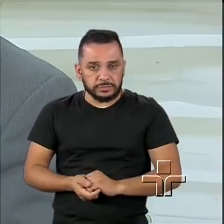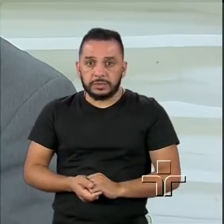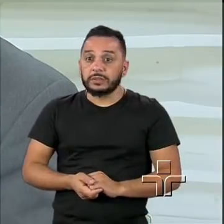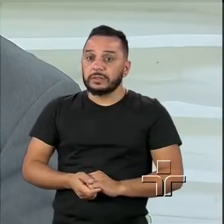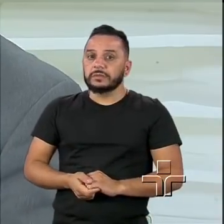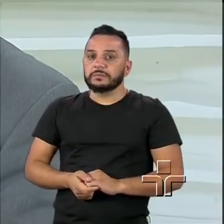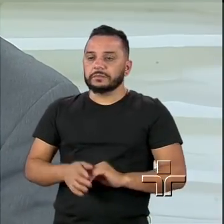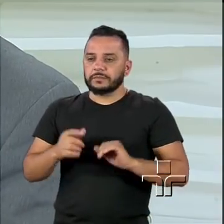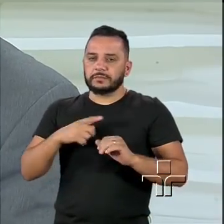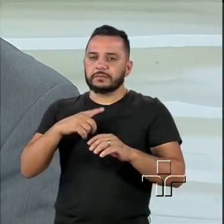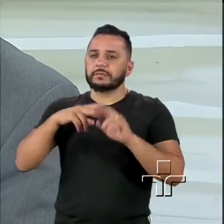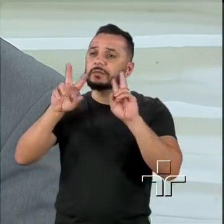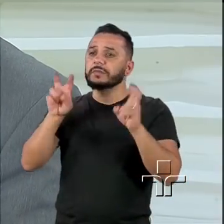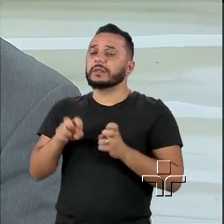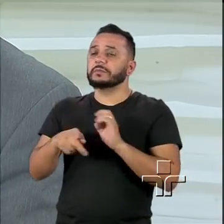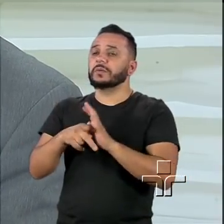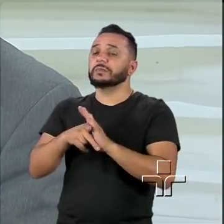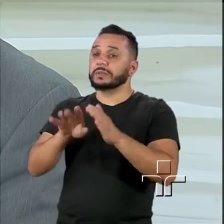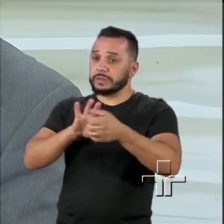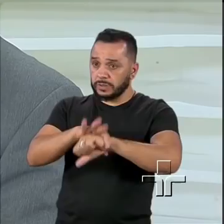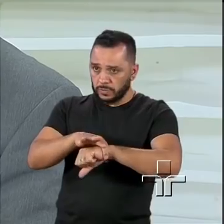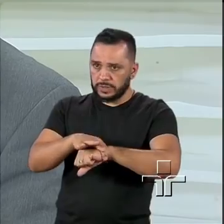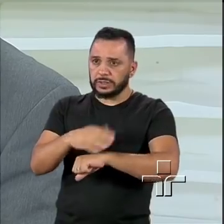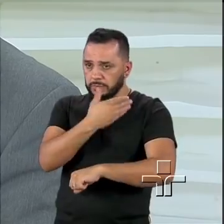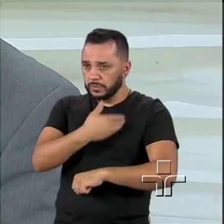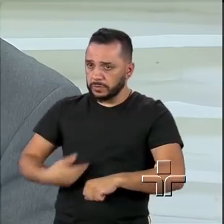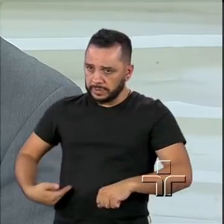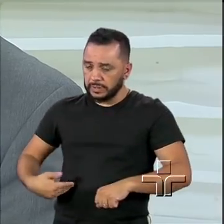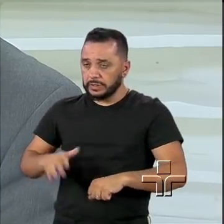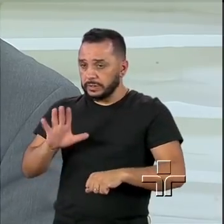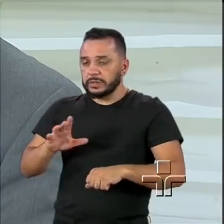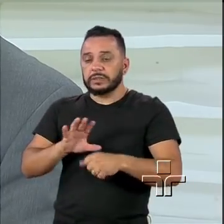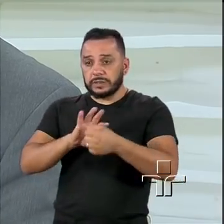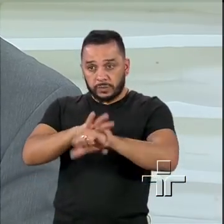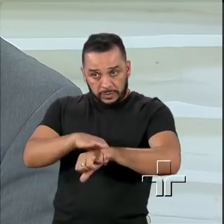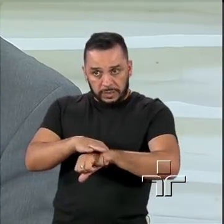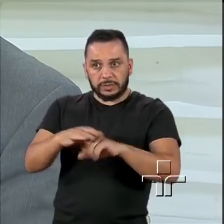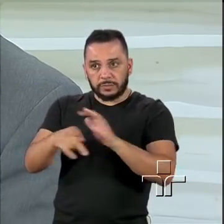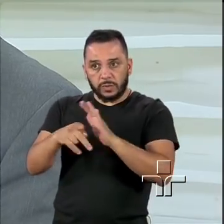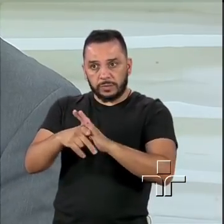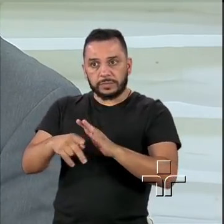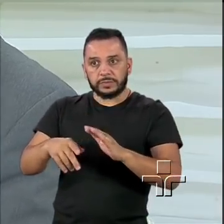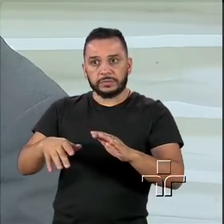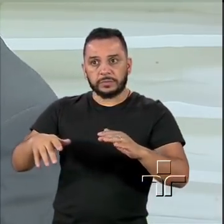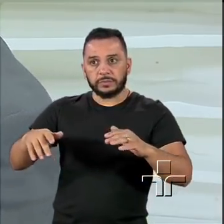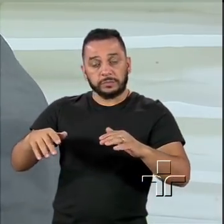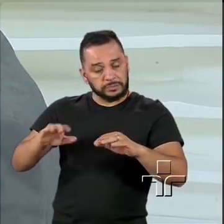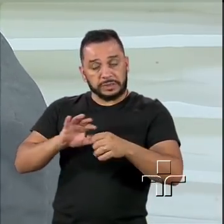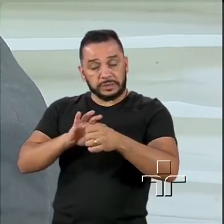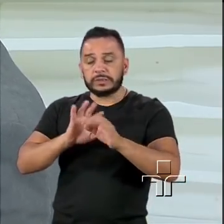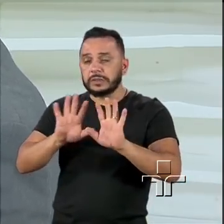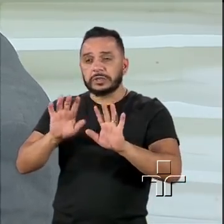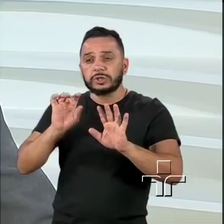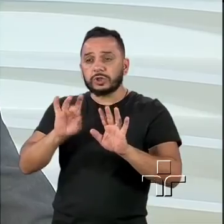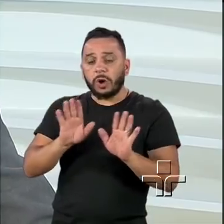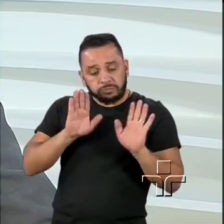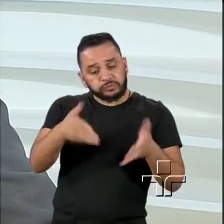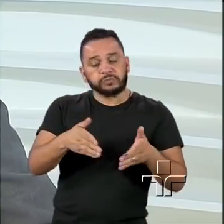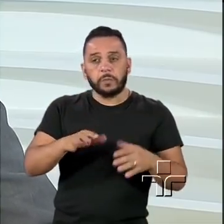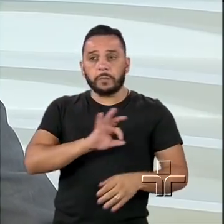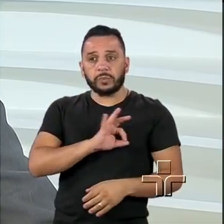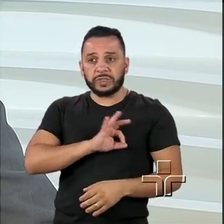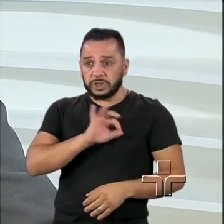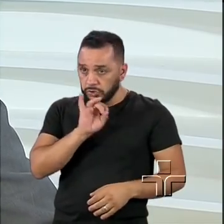relação à segurança pública, não se fala de segurança pública somente de polícia, mas é evidente que é preciso